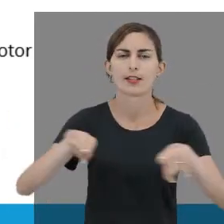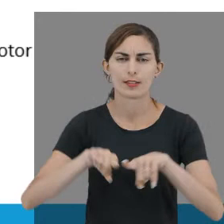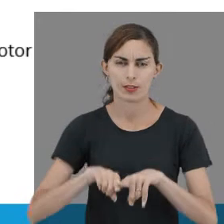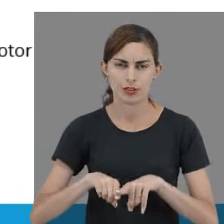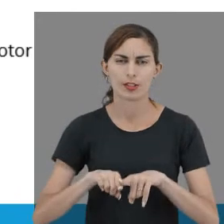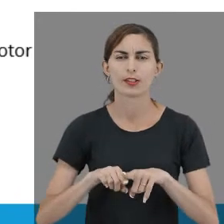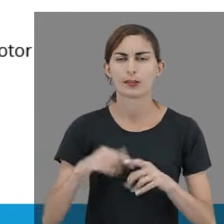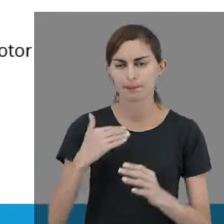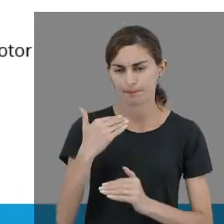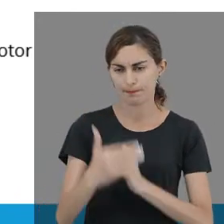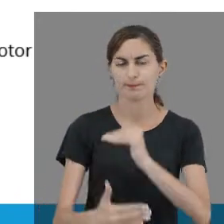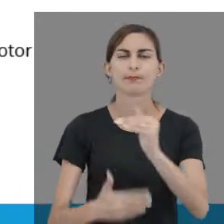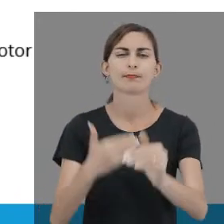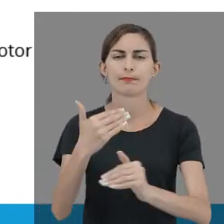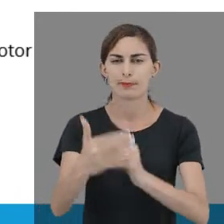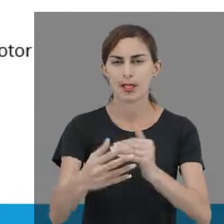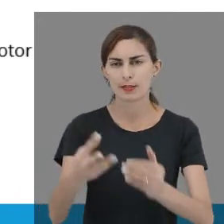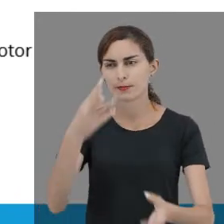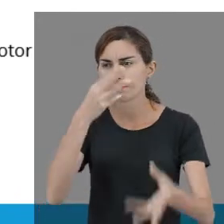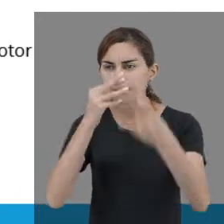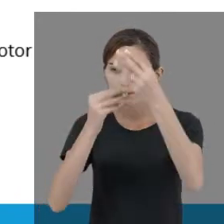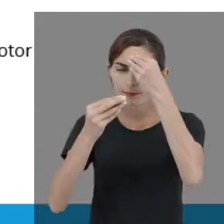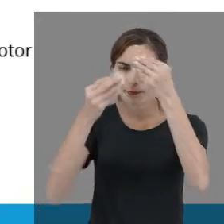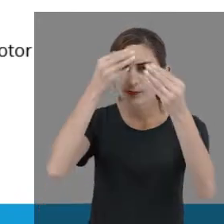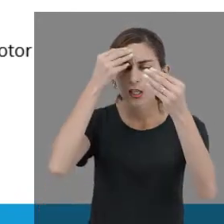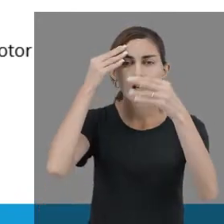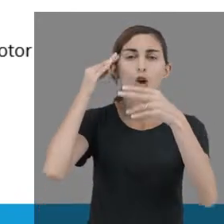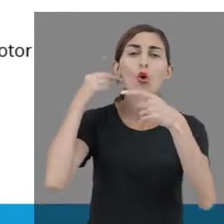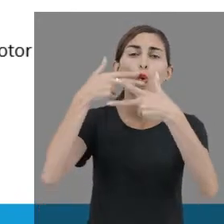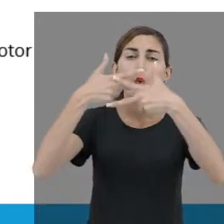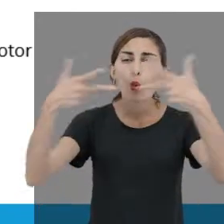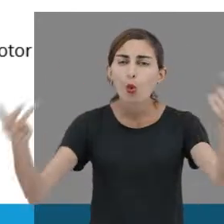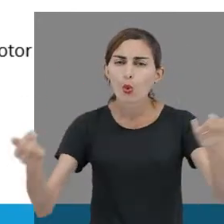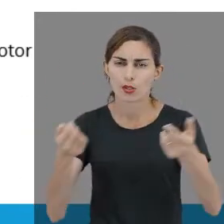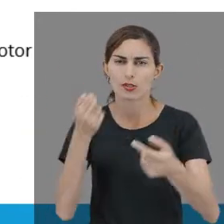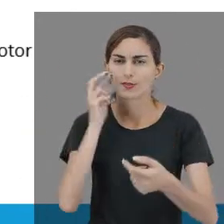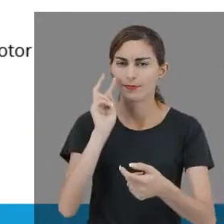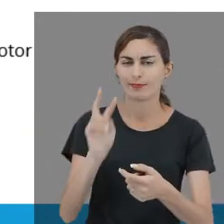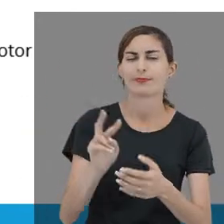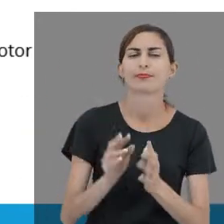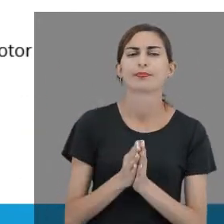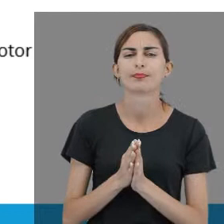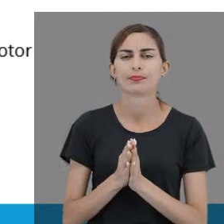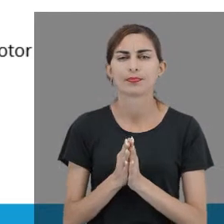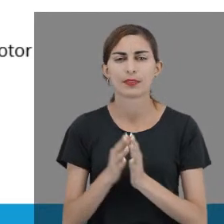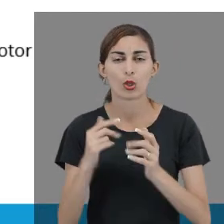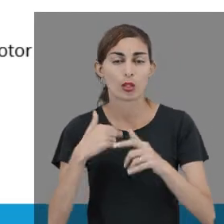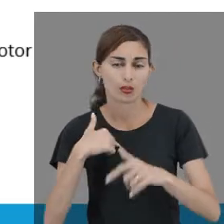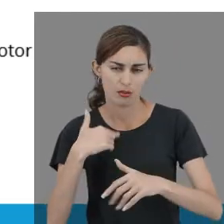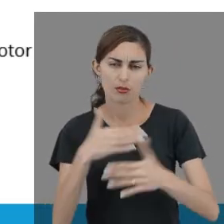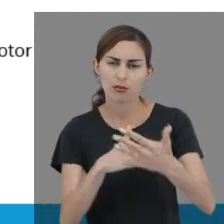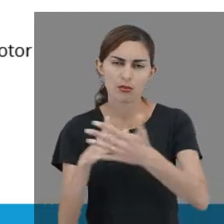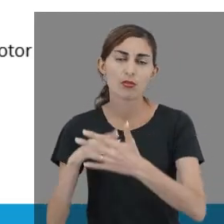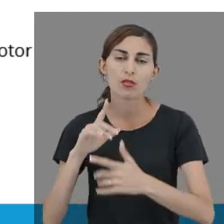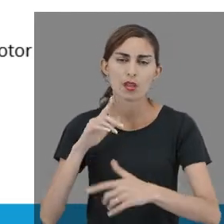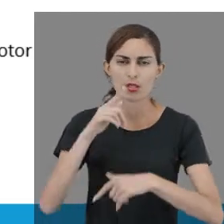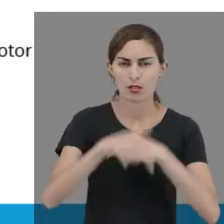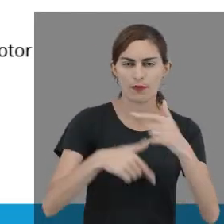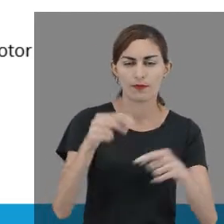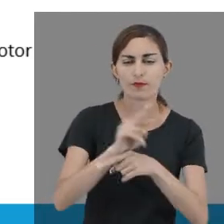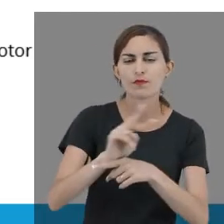que vão esses casos, a gente agregar cada vez mais elementos que a gente tenha na convivência com esses